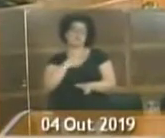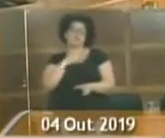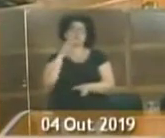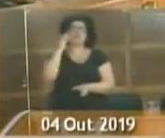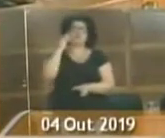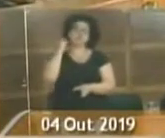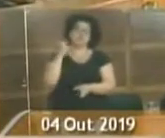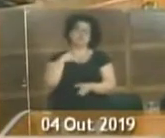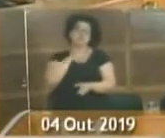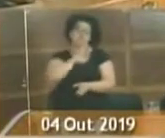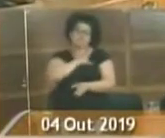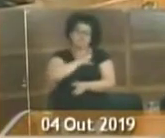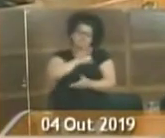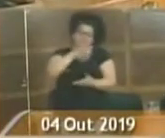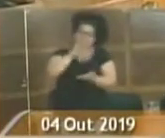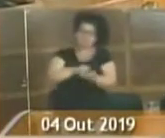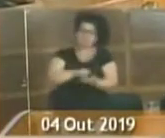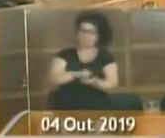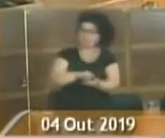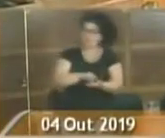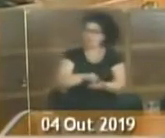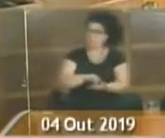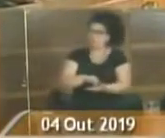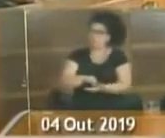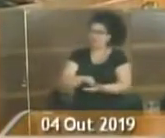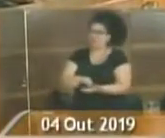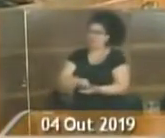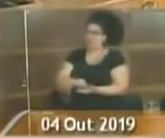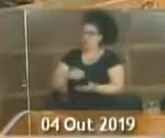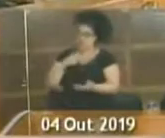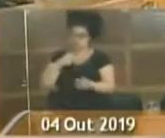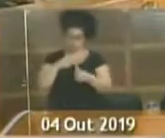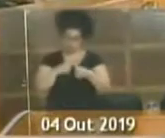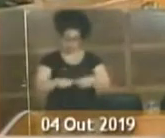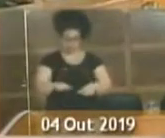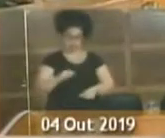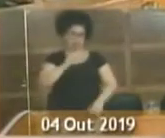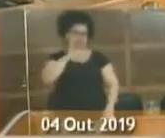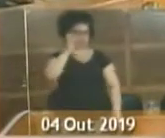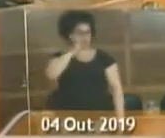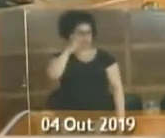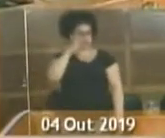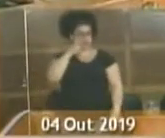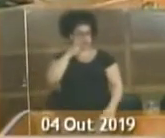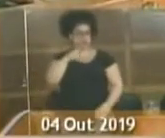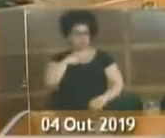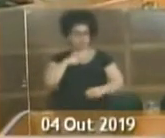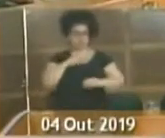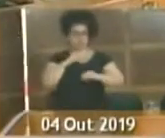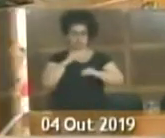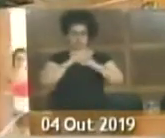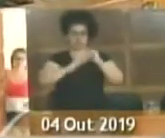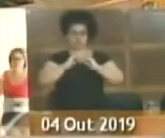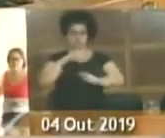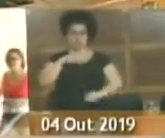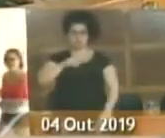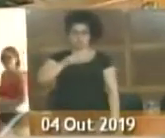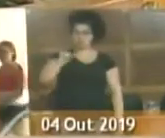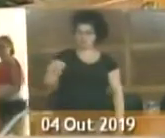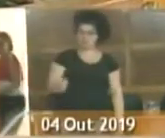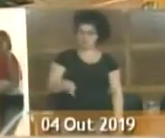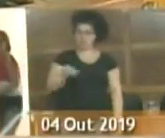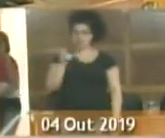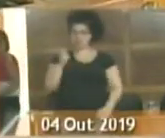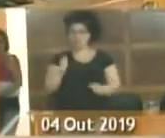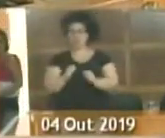a gente tem amor mesmo. E eu, como vereadora, aproveitando essa oportunidade,